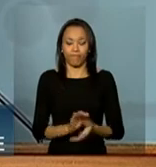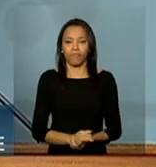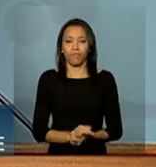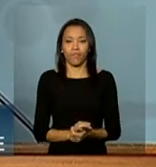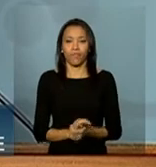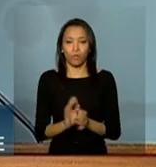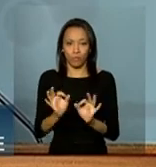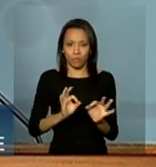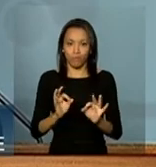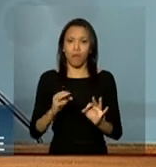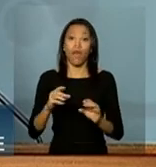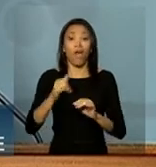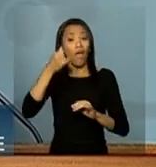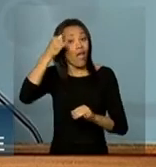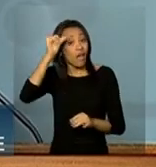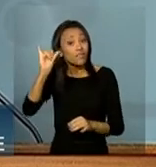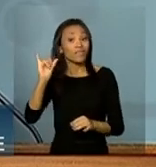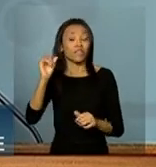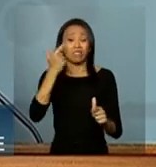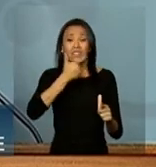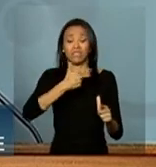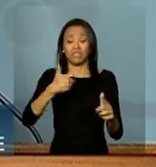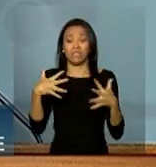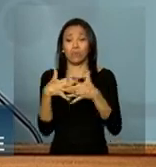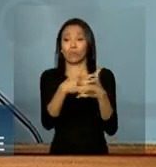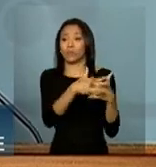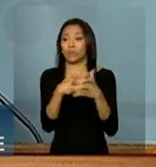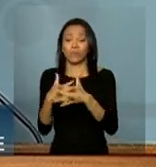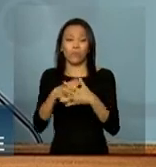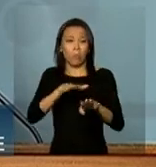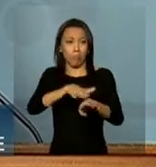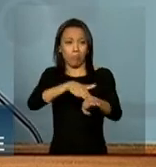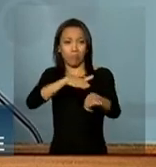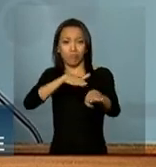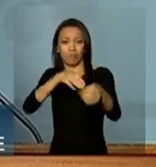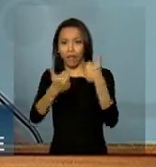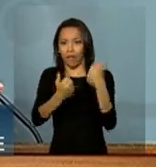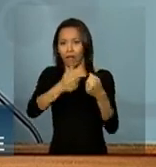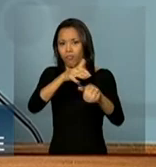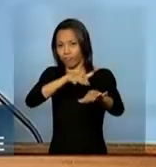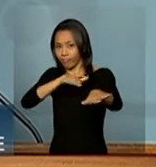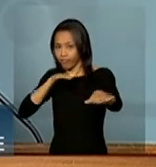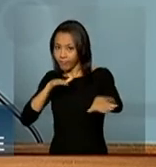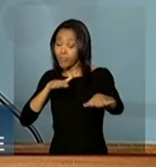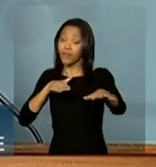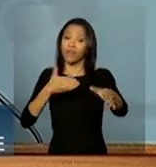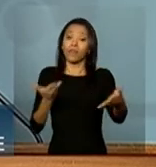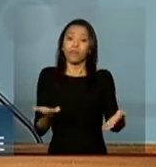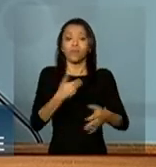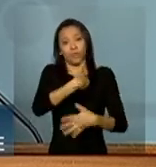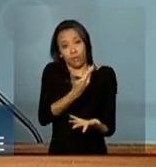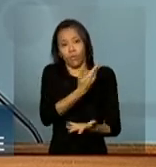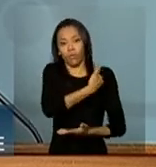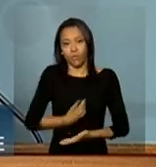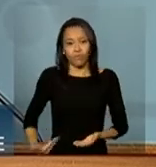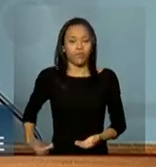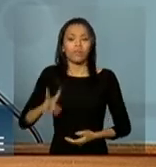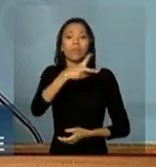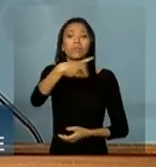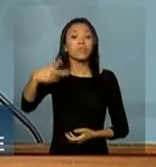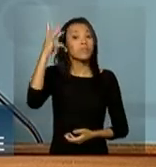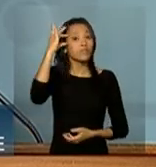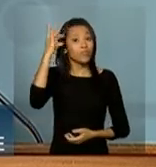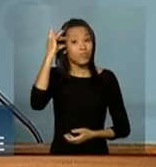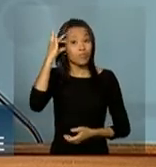seu planejamento para evitar os grandes problemas de trânsito. E o governo da presidenta Dilma cuidou exatamente